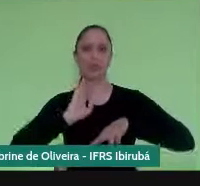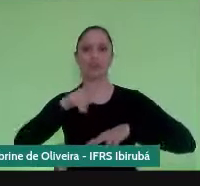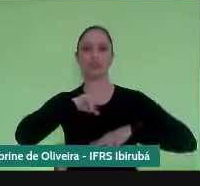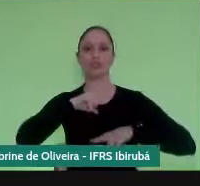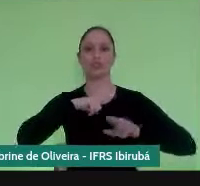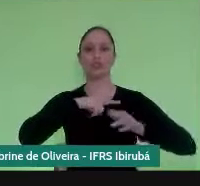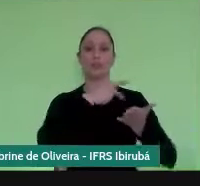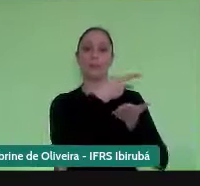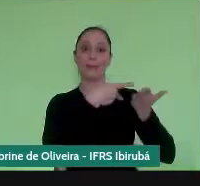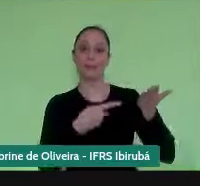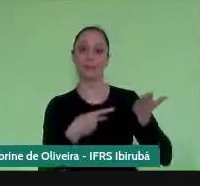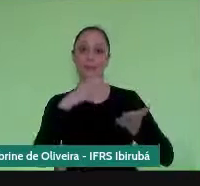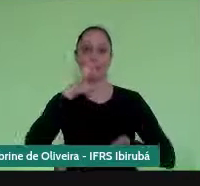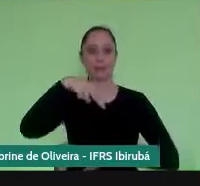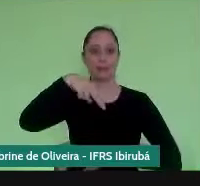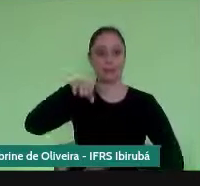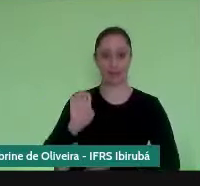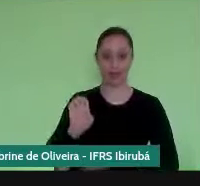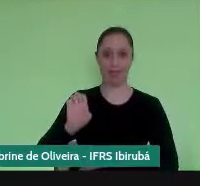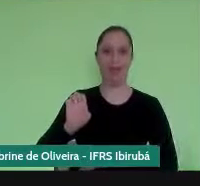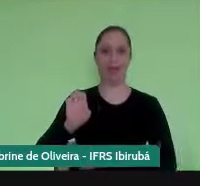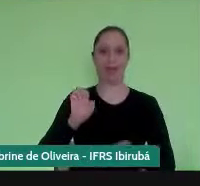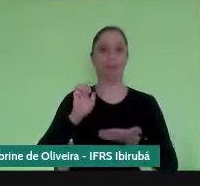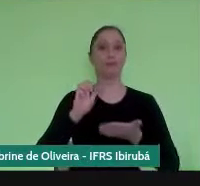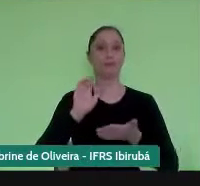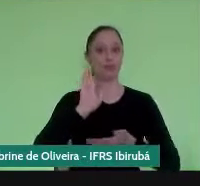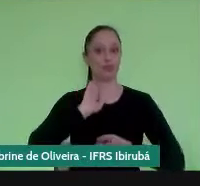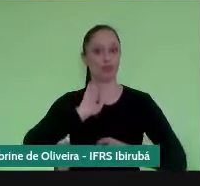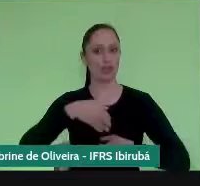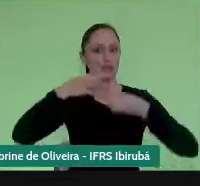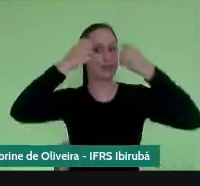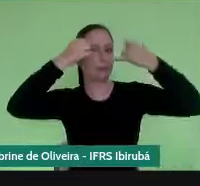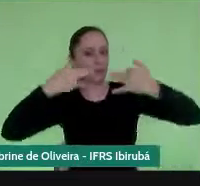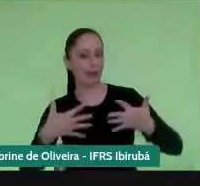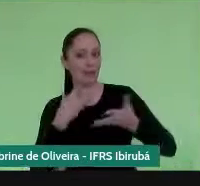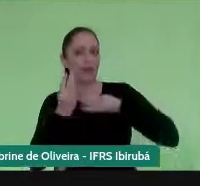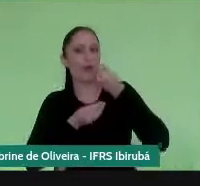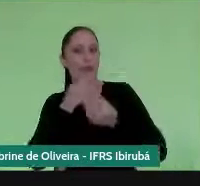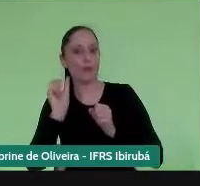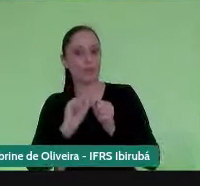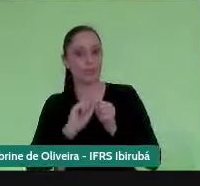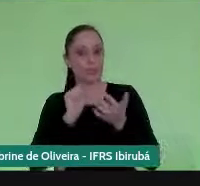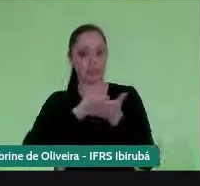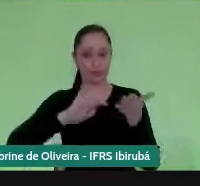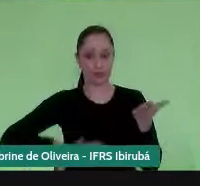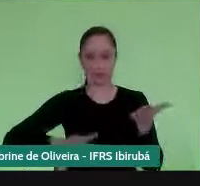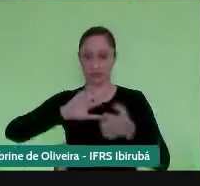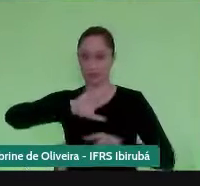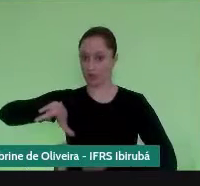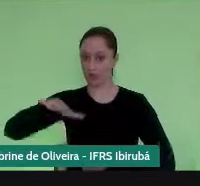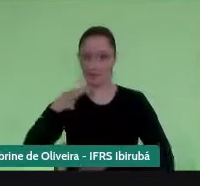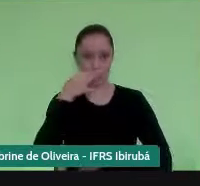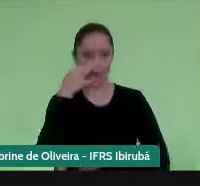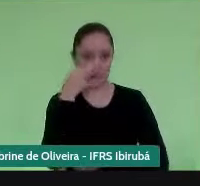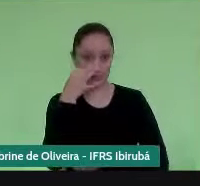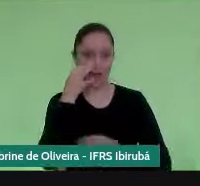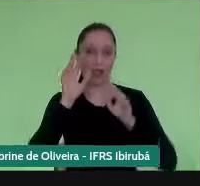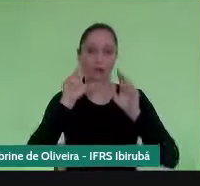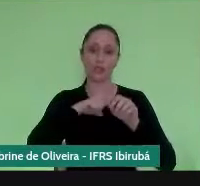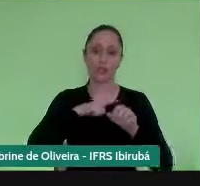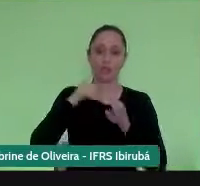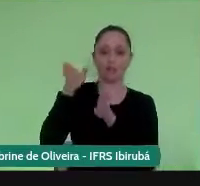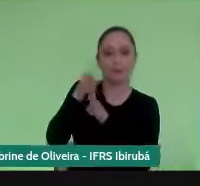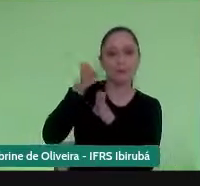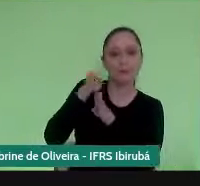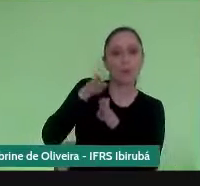base para ter uma resolução da instituição sobre as atividades não presenciais, com orientações para realizar as atividades